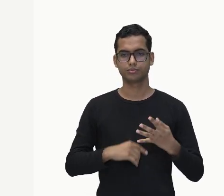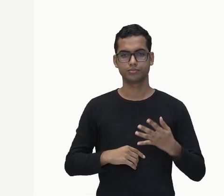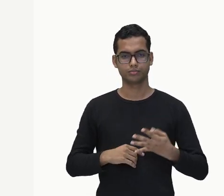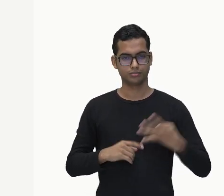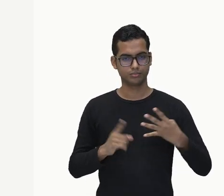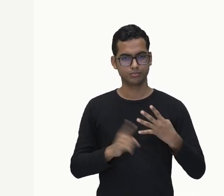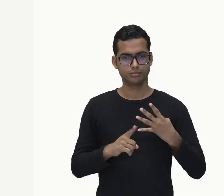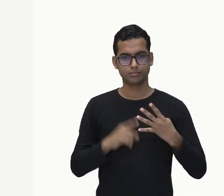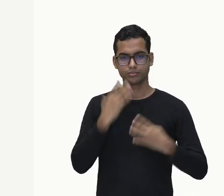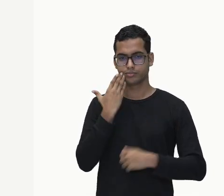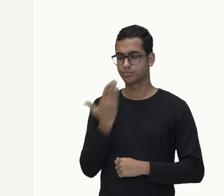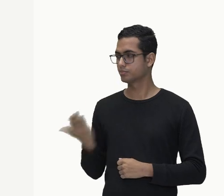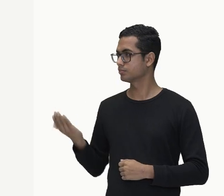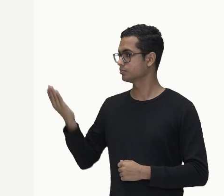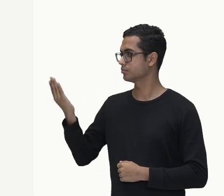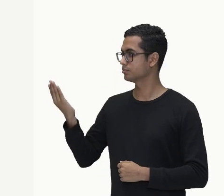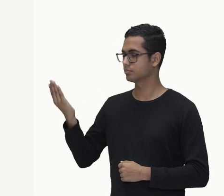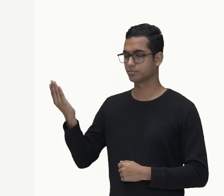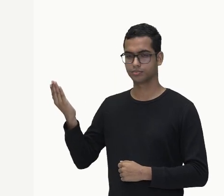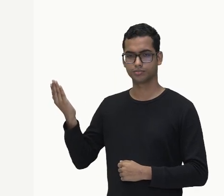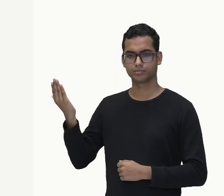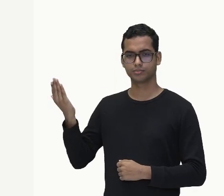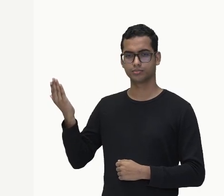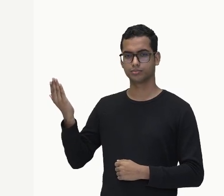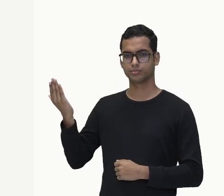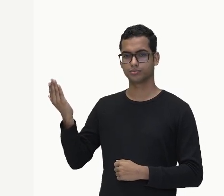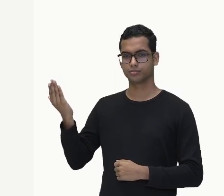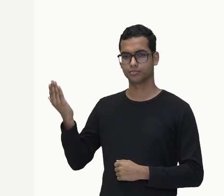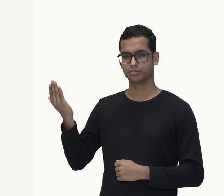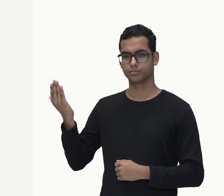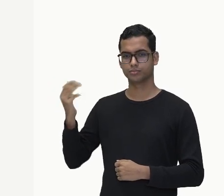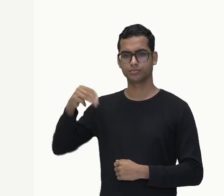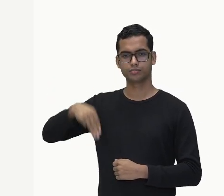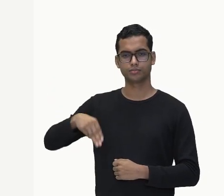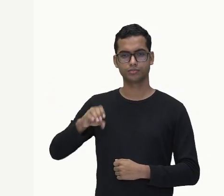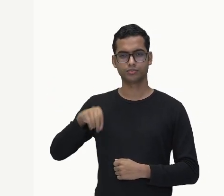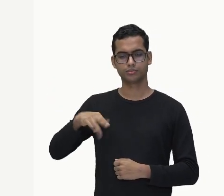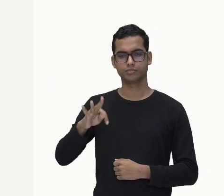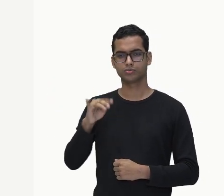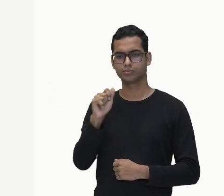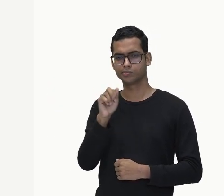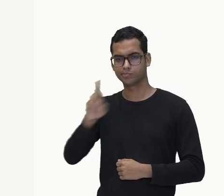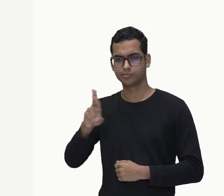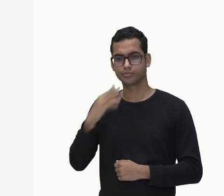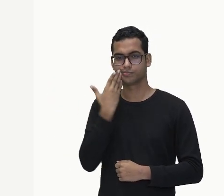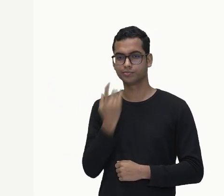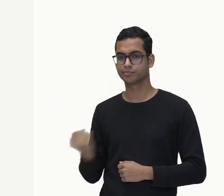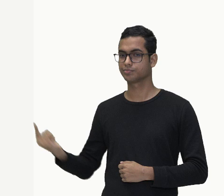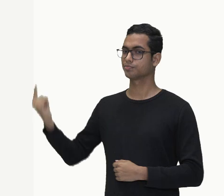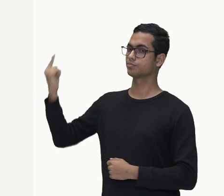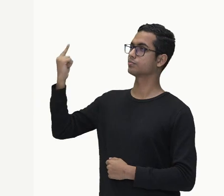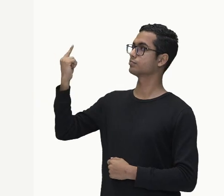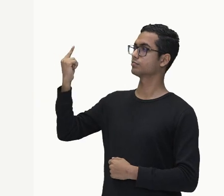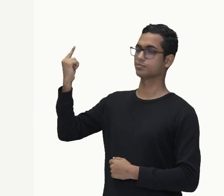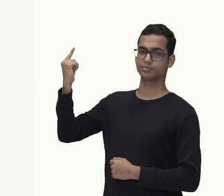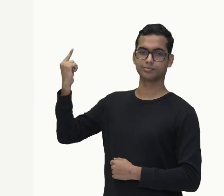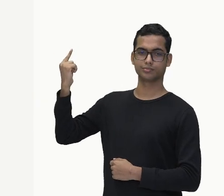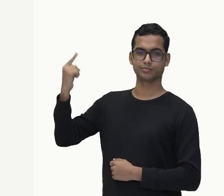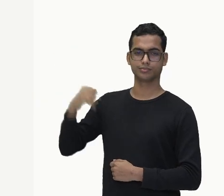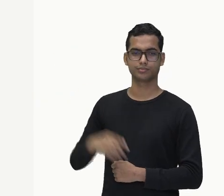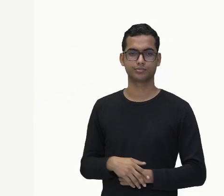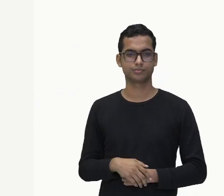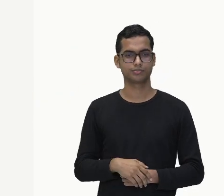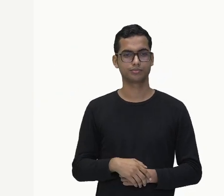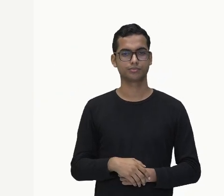Sim. Montaba su caballito en aquellos años. Olha aqui a imagem do Juancito, né? E o verbo ajudar,